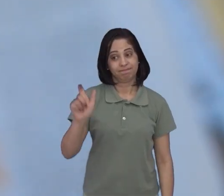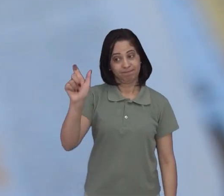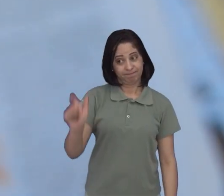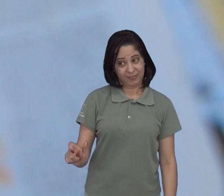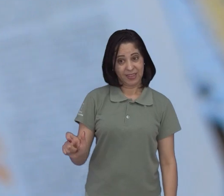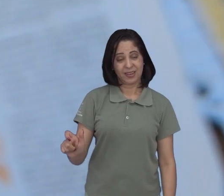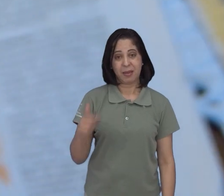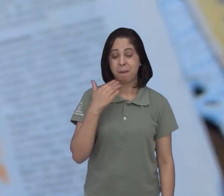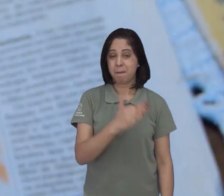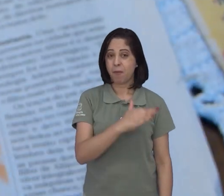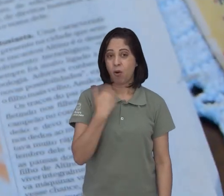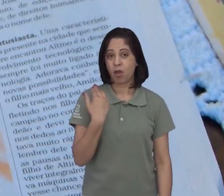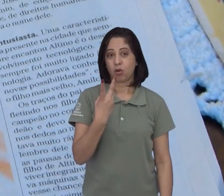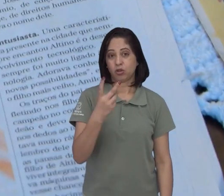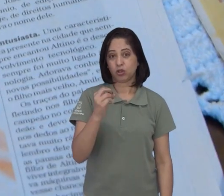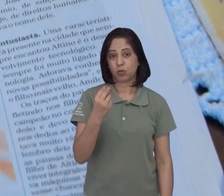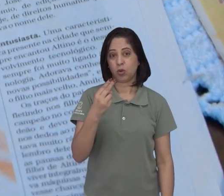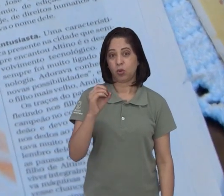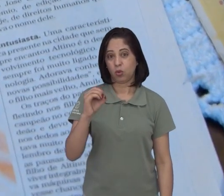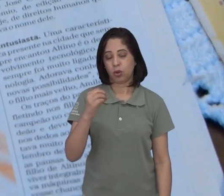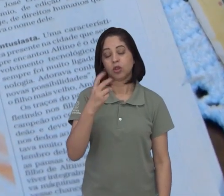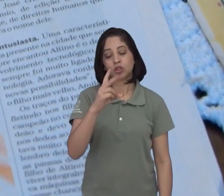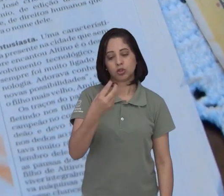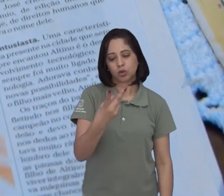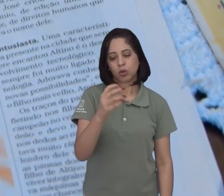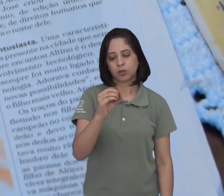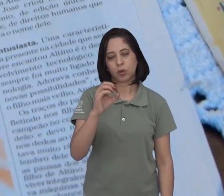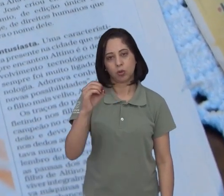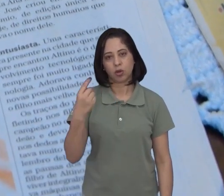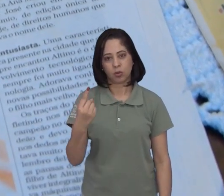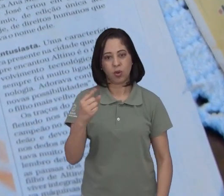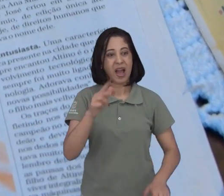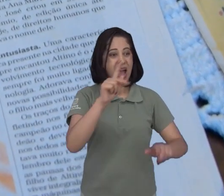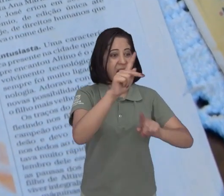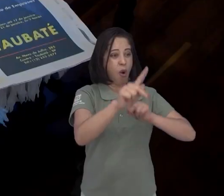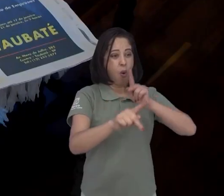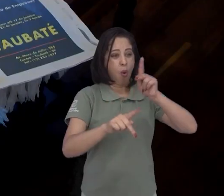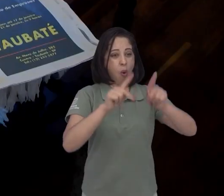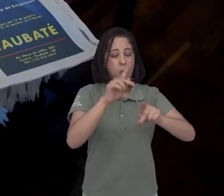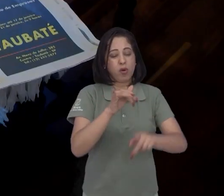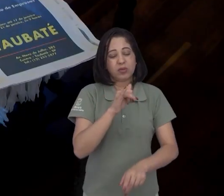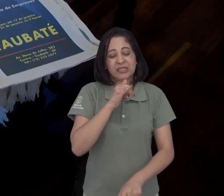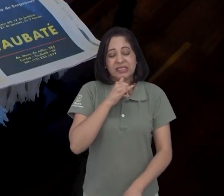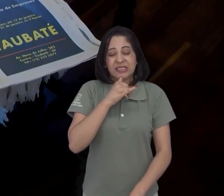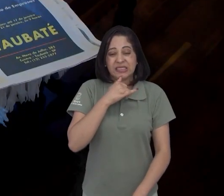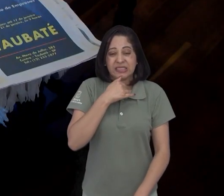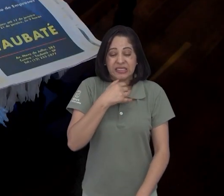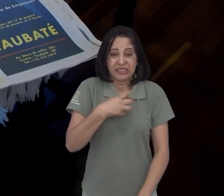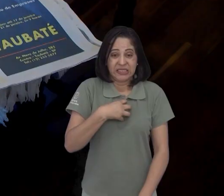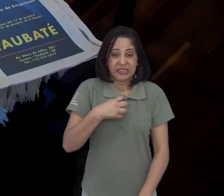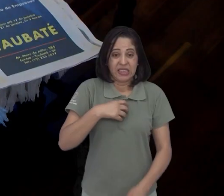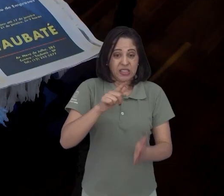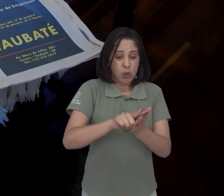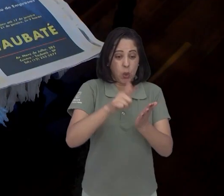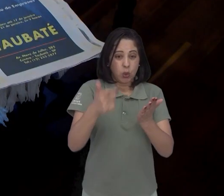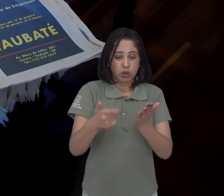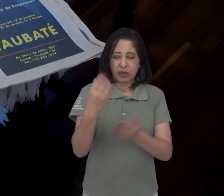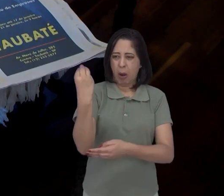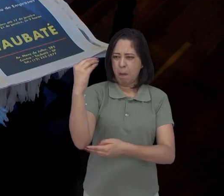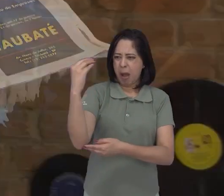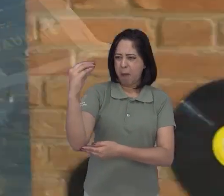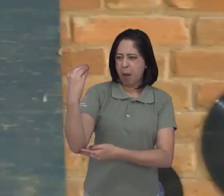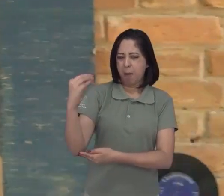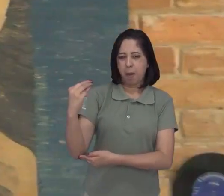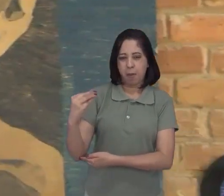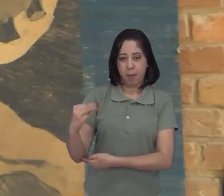A morte de Altino Bodezan em 2001 gerou comoção na cidade. foi pauta de todos os veículos de